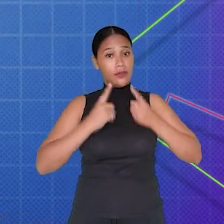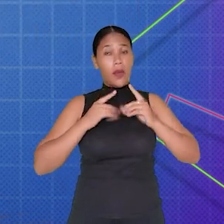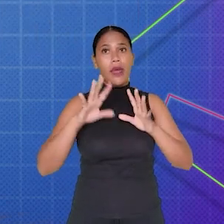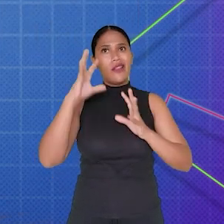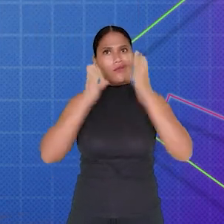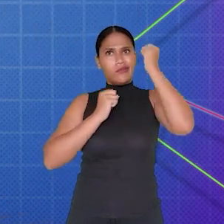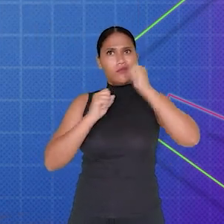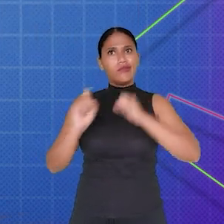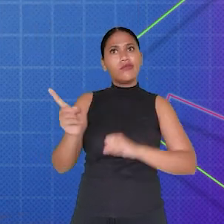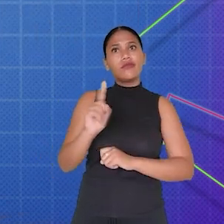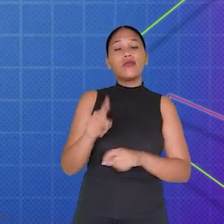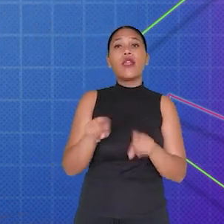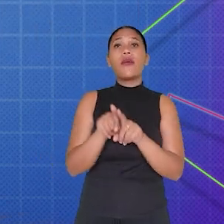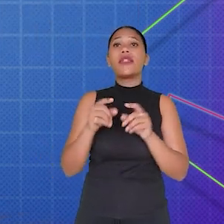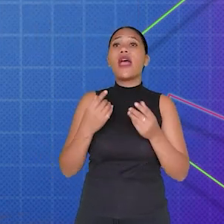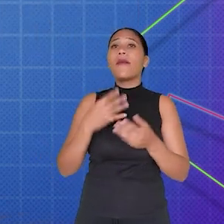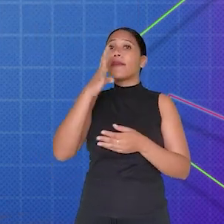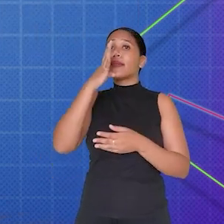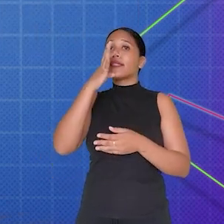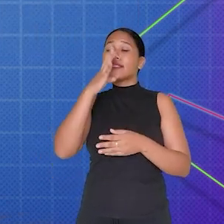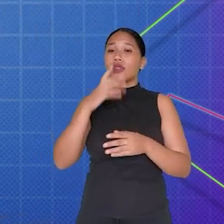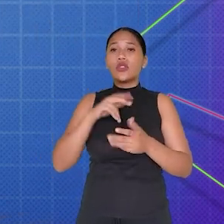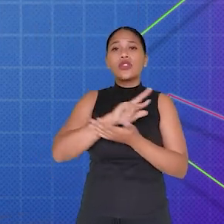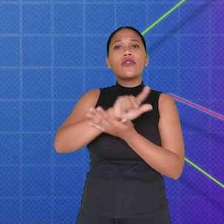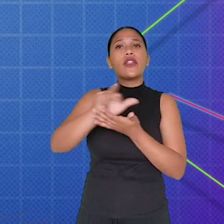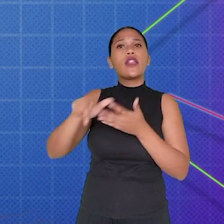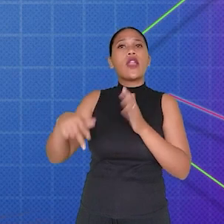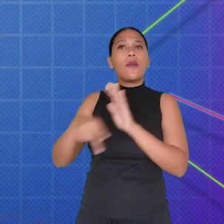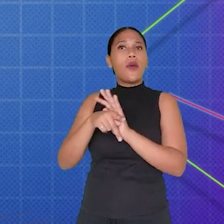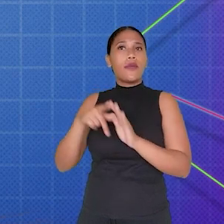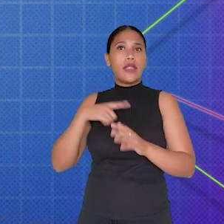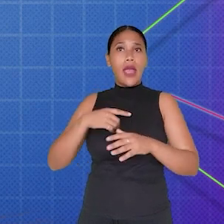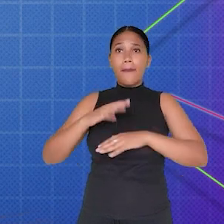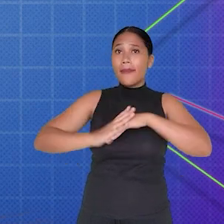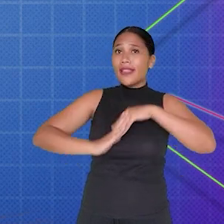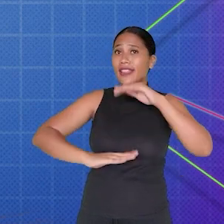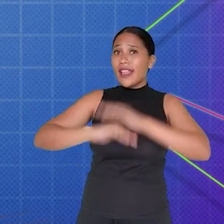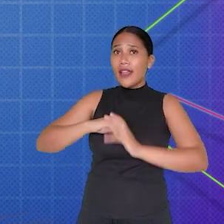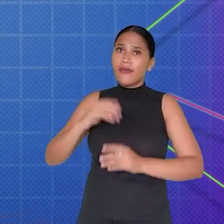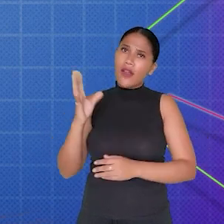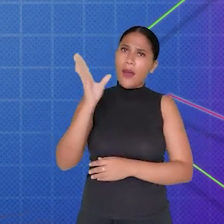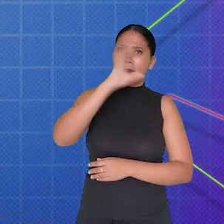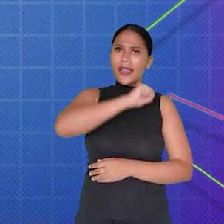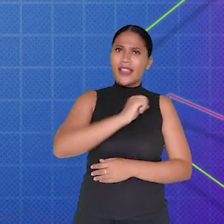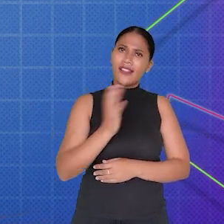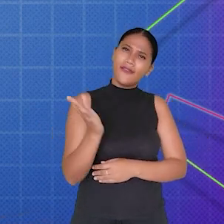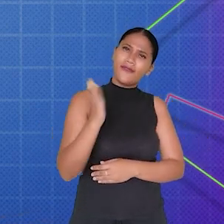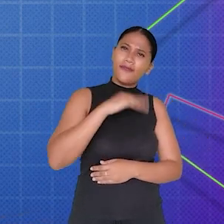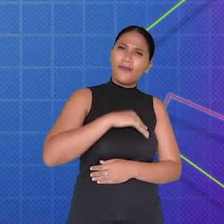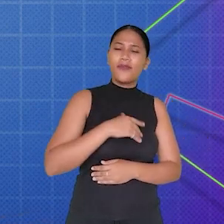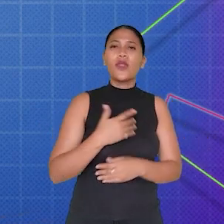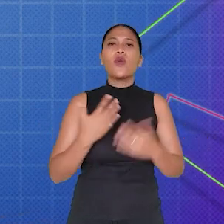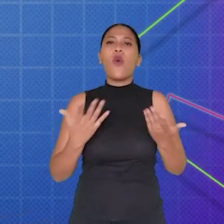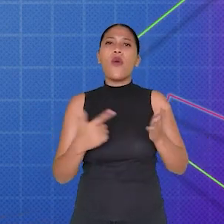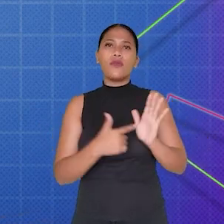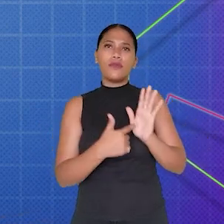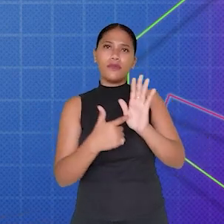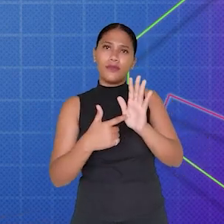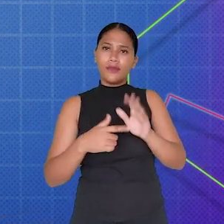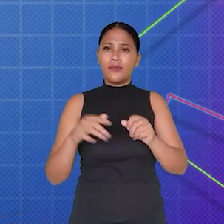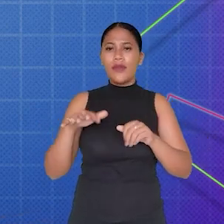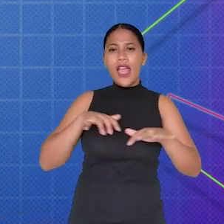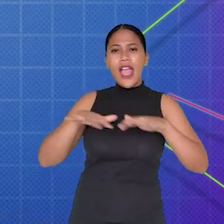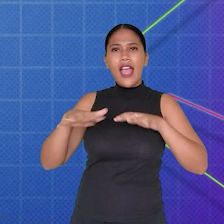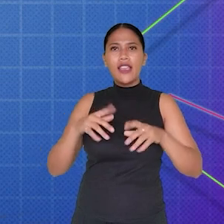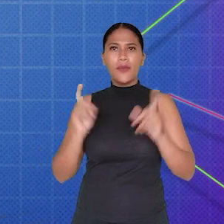seja desafiador, mas não frustrante, e que possa ser apreciado por jogadores de diferentes habilidades. Vamos aprender então alguns dos tipos de